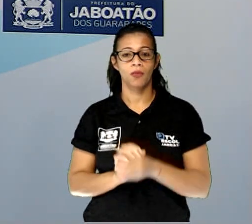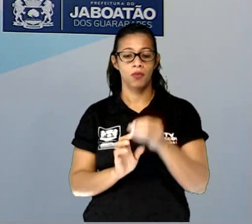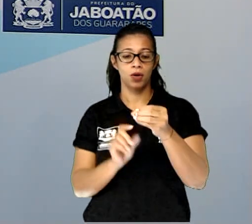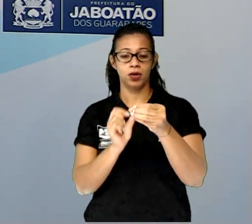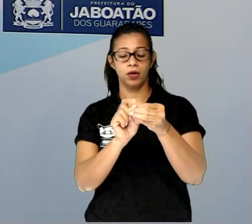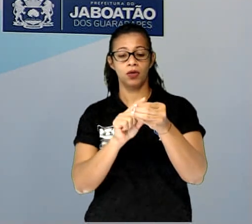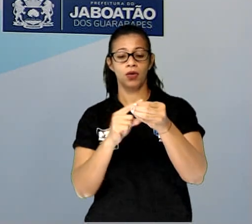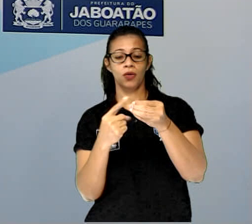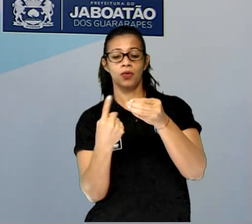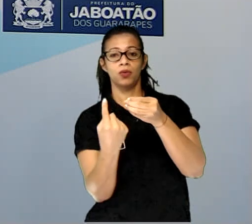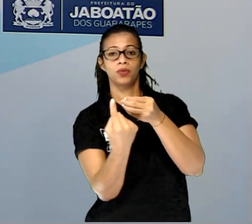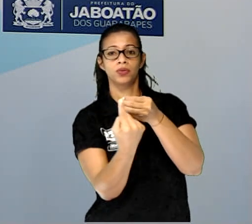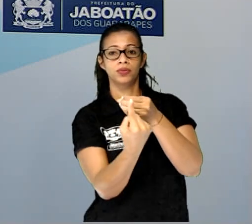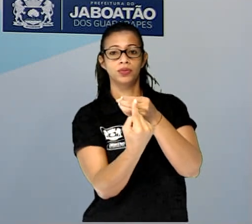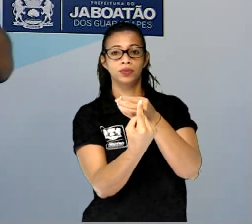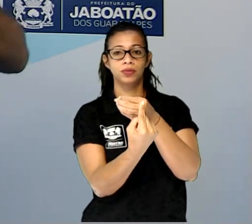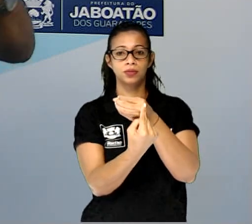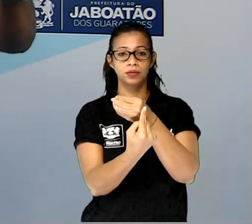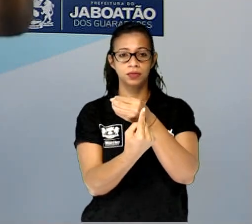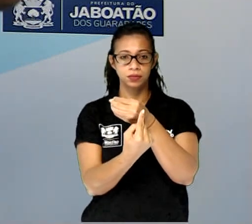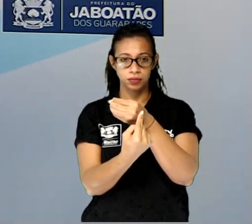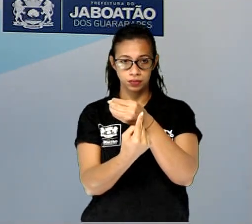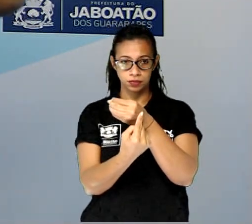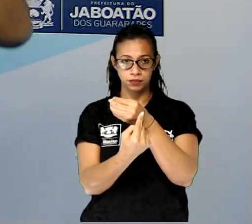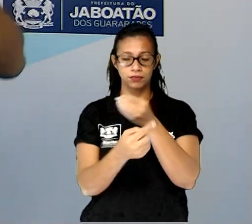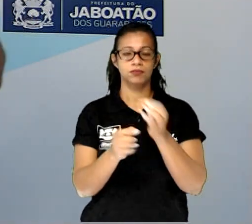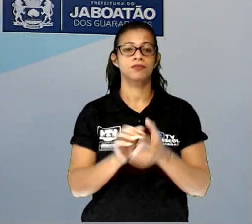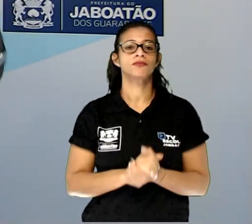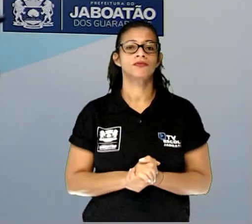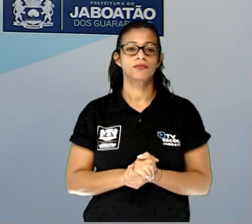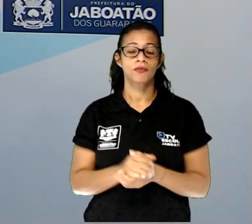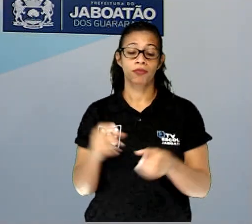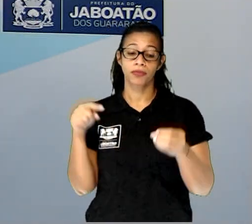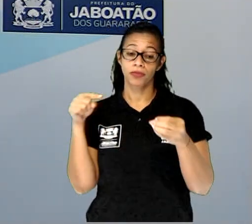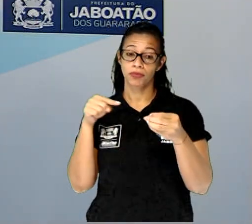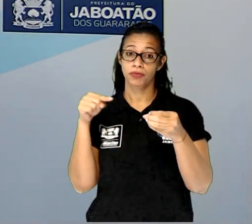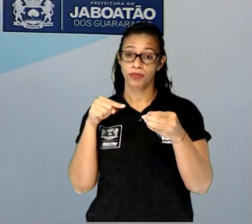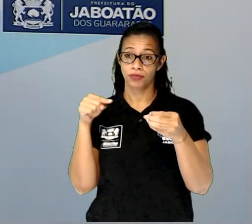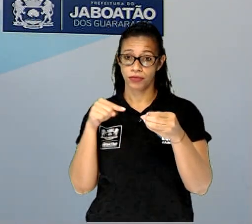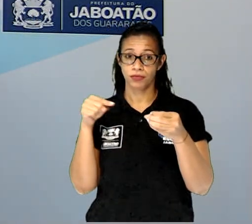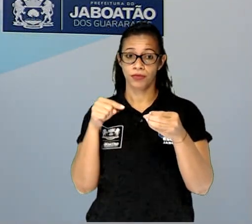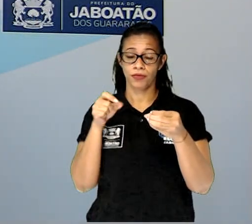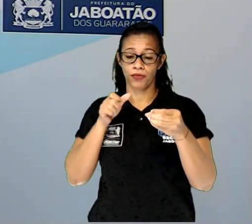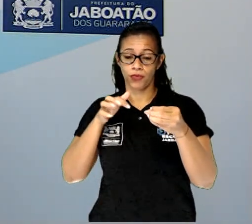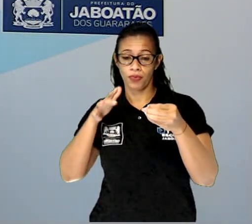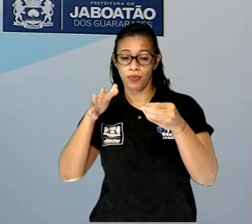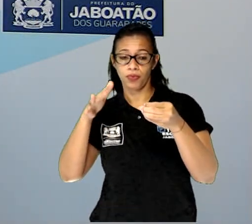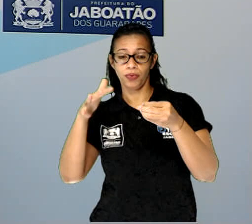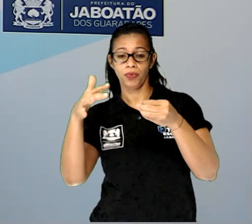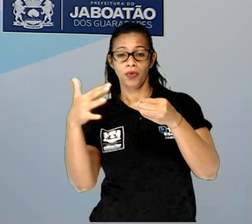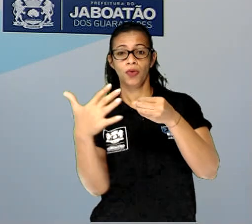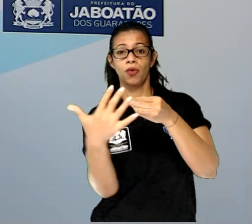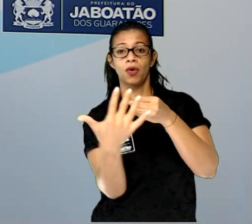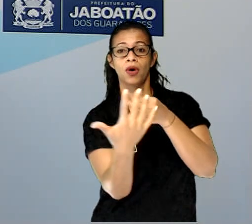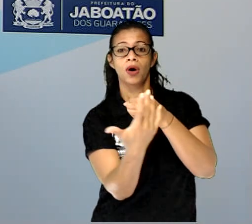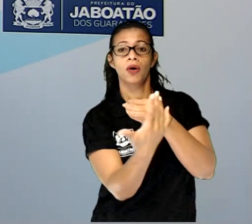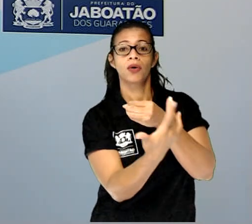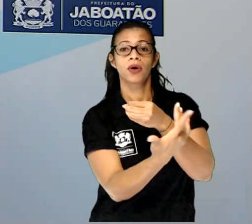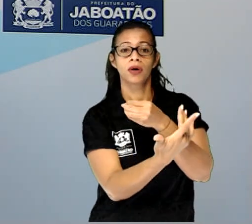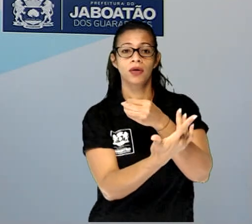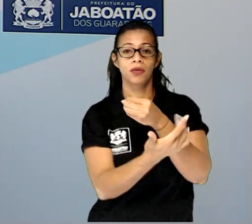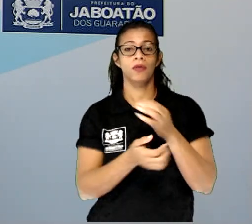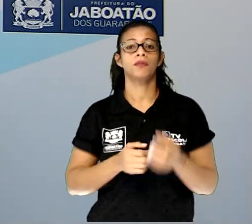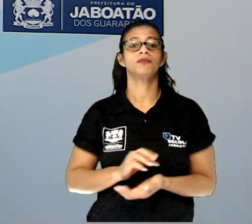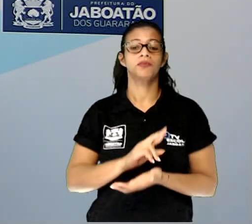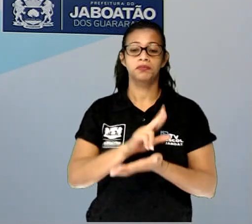ficou um monte de fragmentos orbitando no sistema solar e também circulando ao redor dos